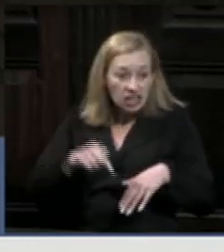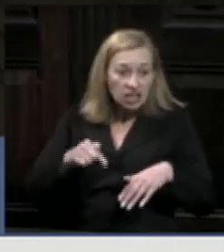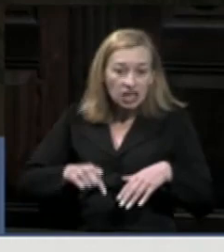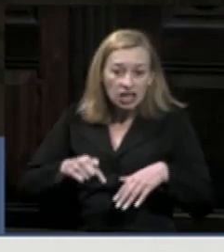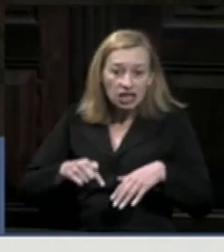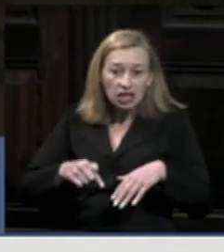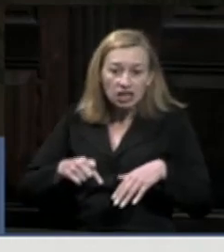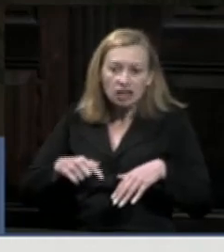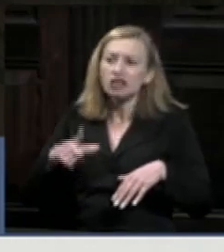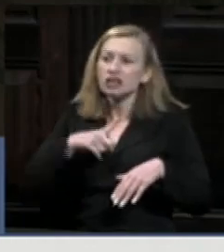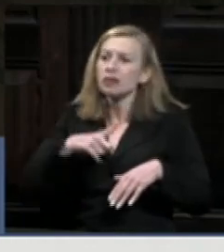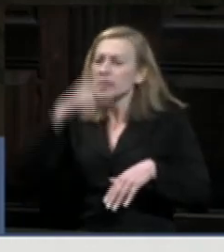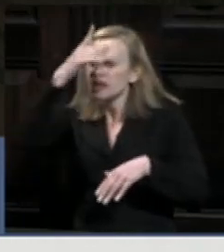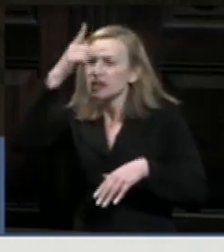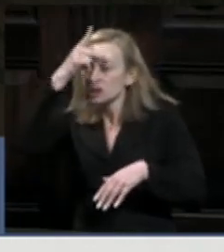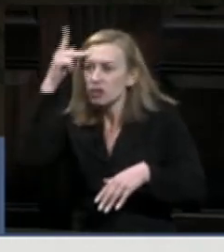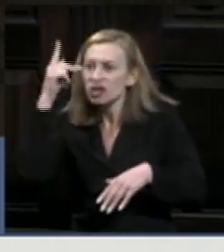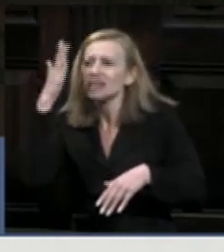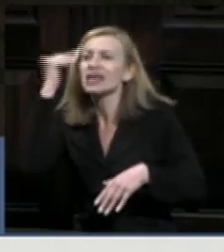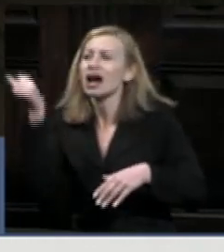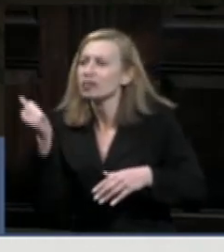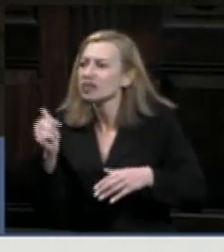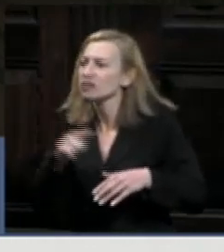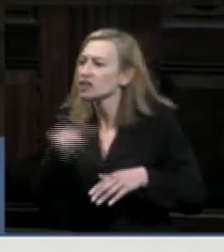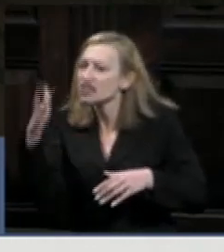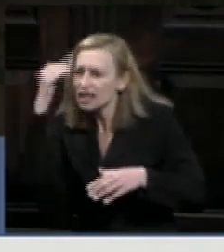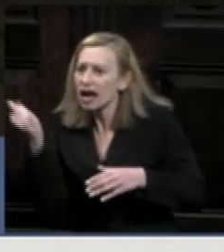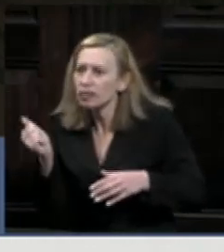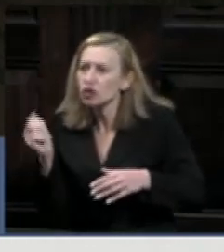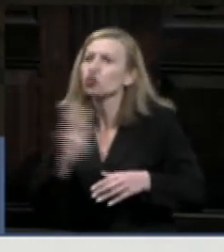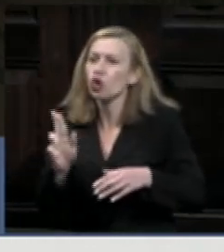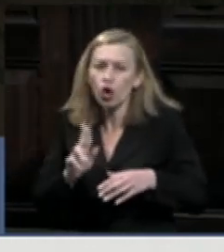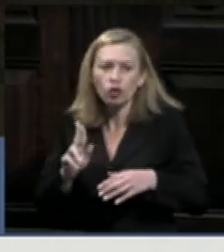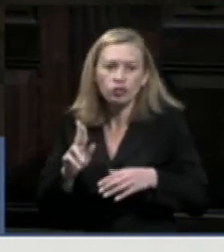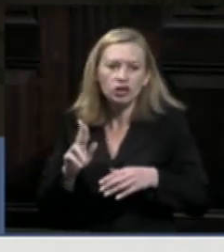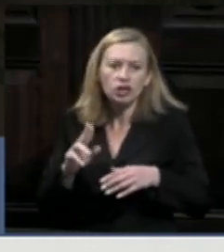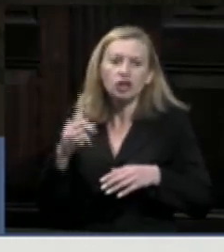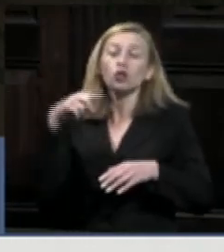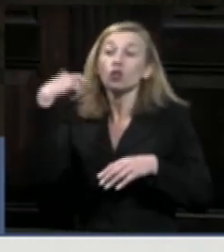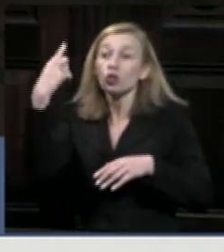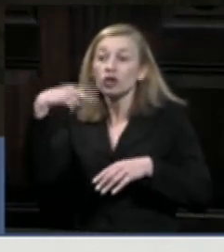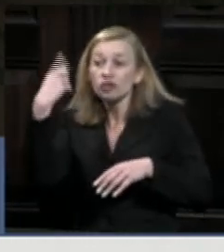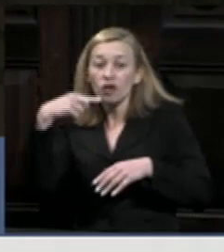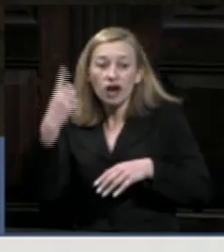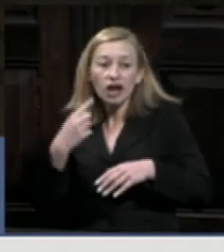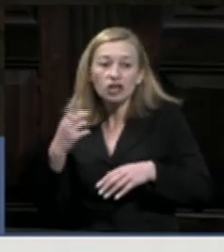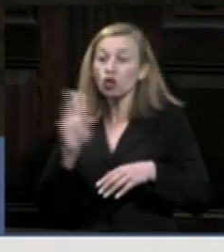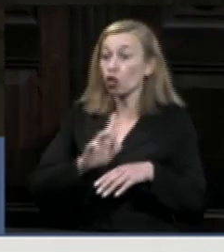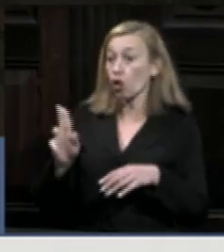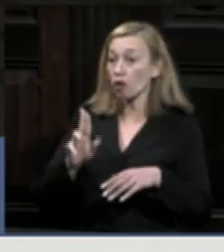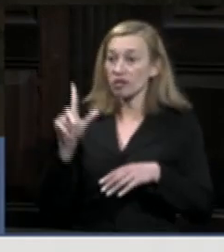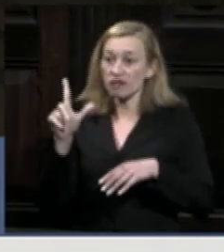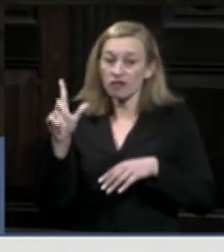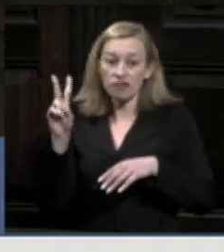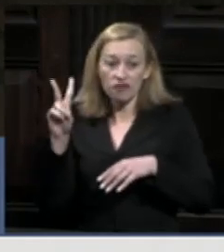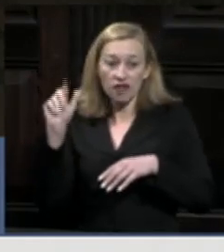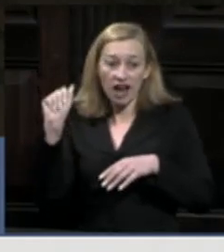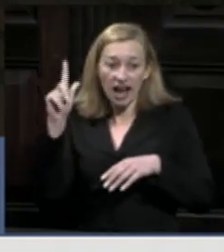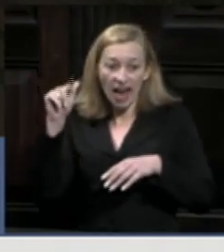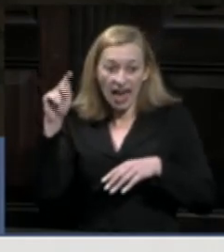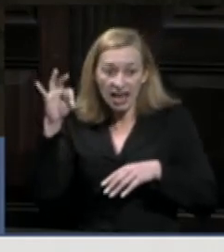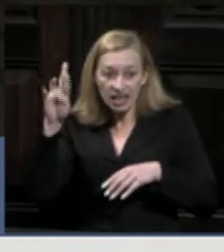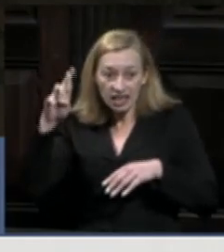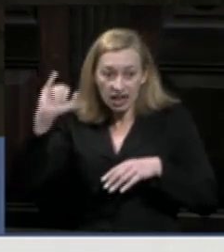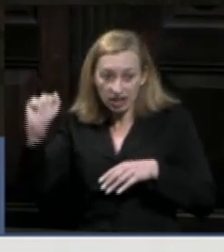da juíza leiga todo mundo todo mundo aqui sabe que advogadas chama se valeria a advogada que teve o direito de